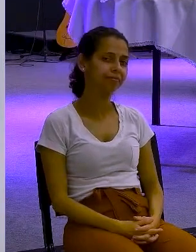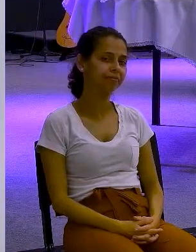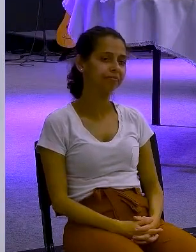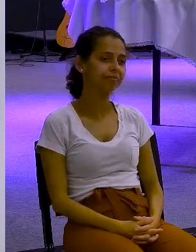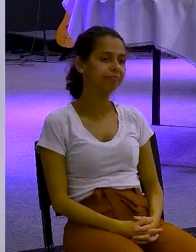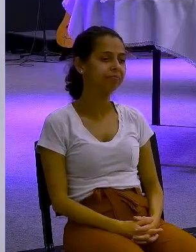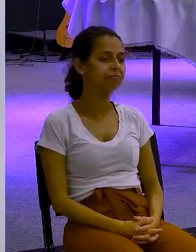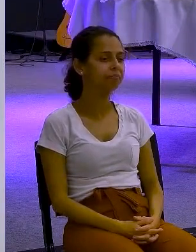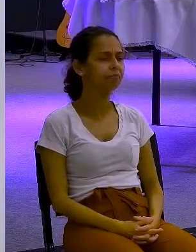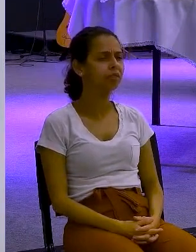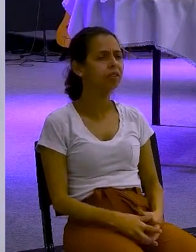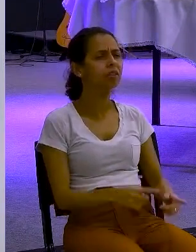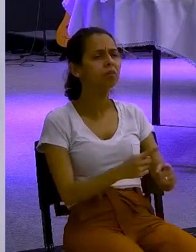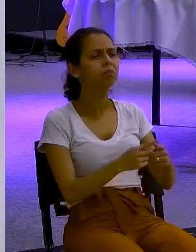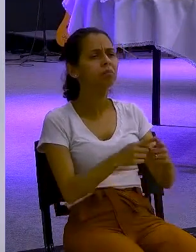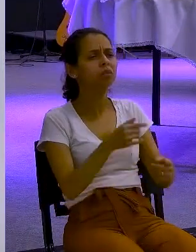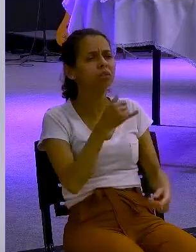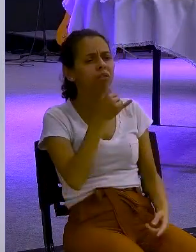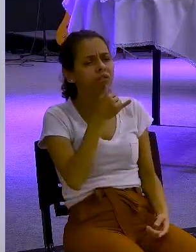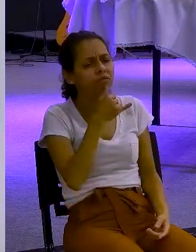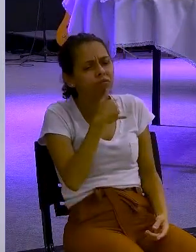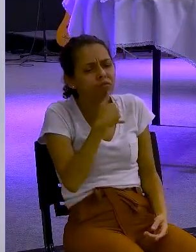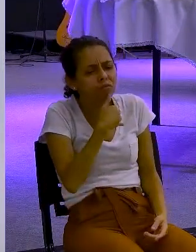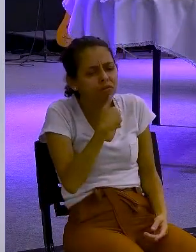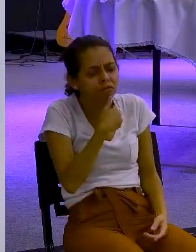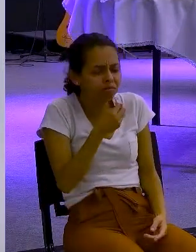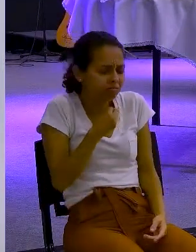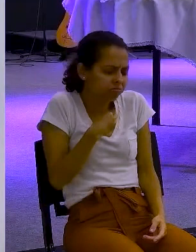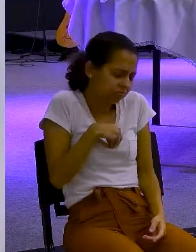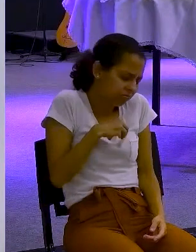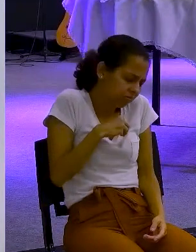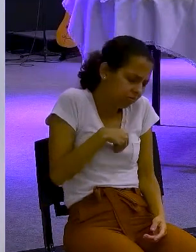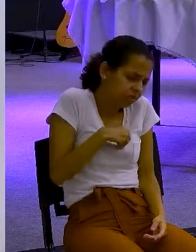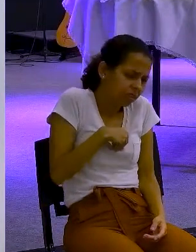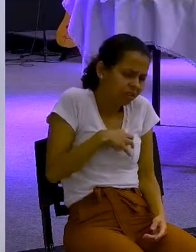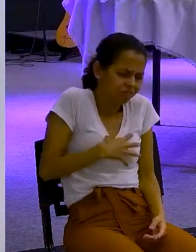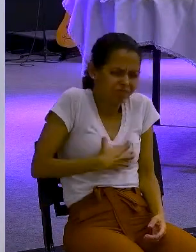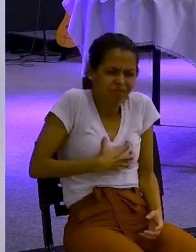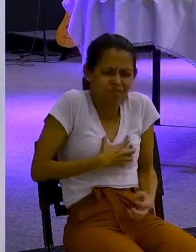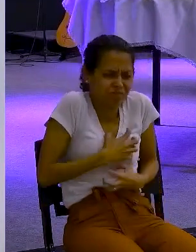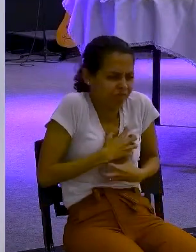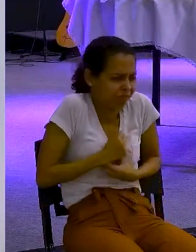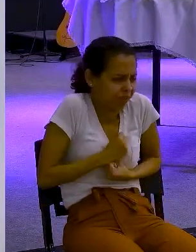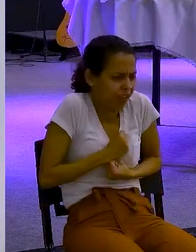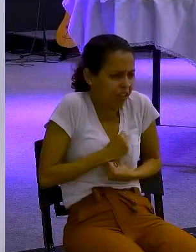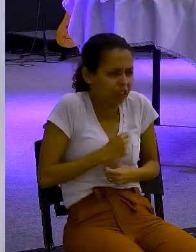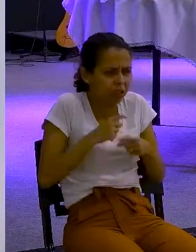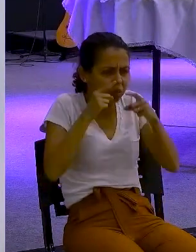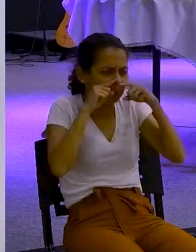Por que tanta tristeza? Por que tanta mágoa? Por que tanto ódio? Por que tanto choro?